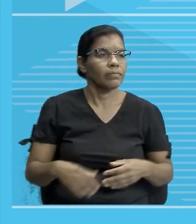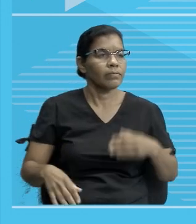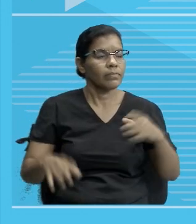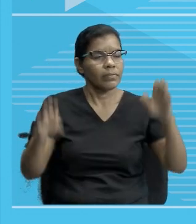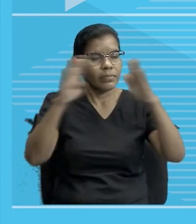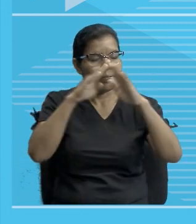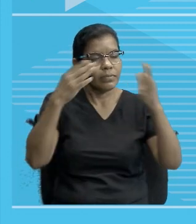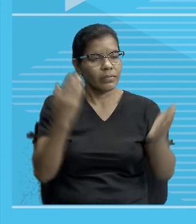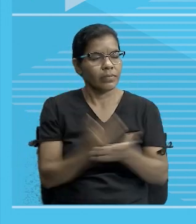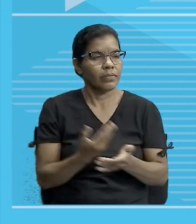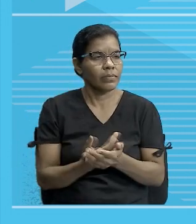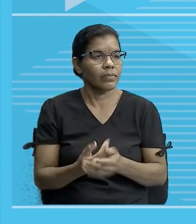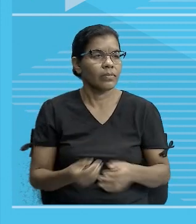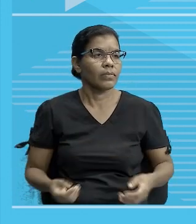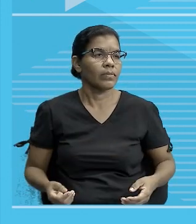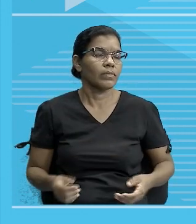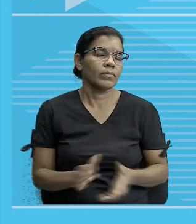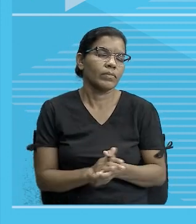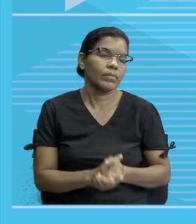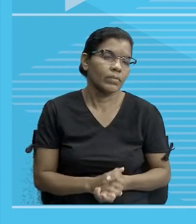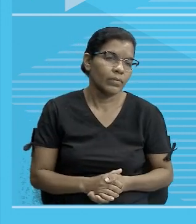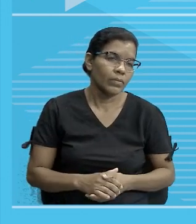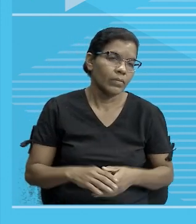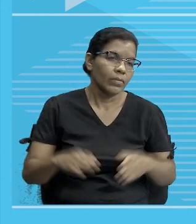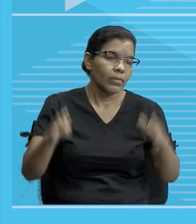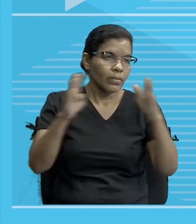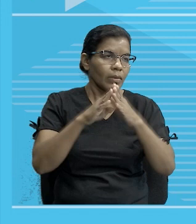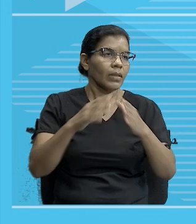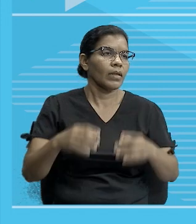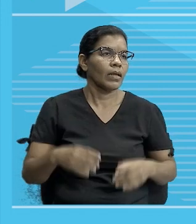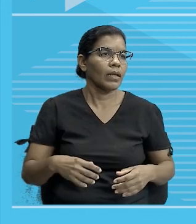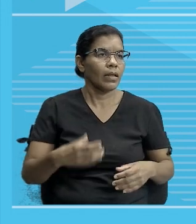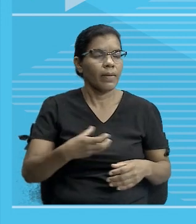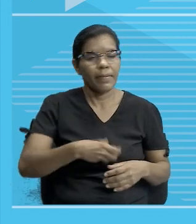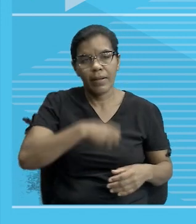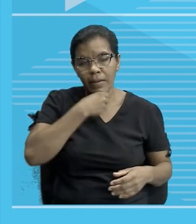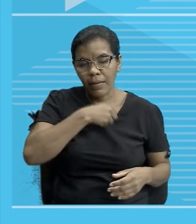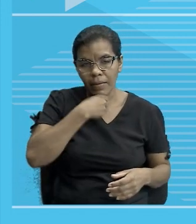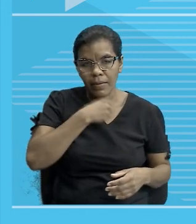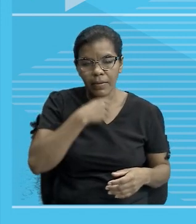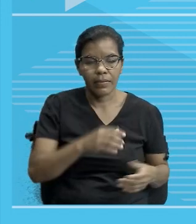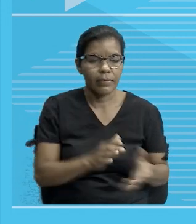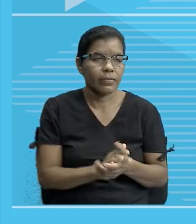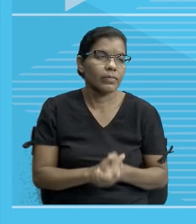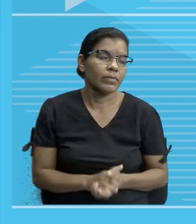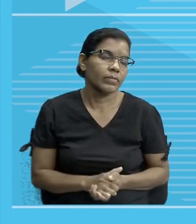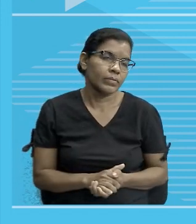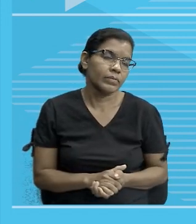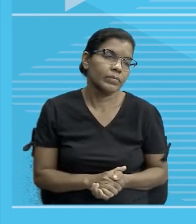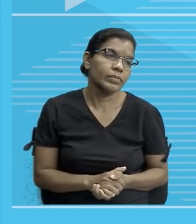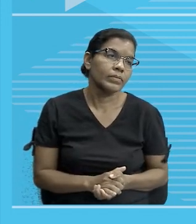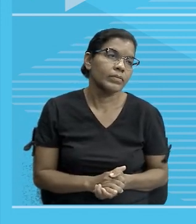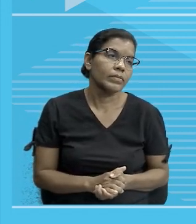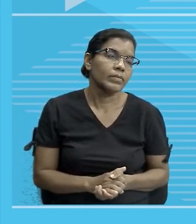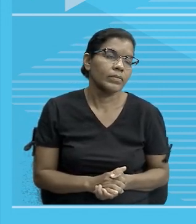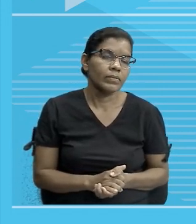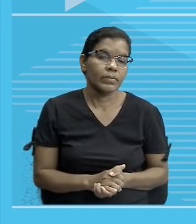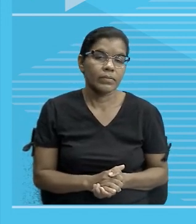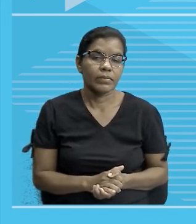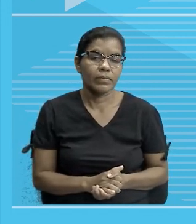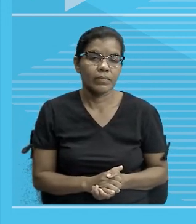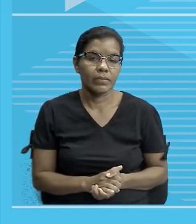cidadãos franceses. Asilos. São medidas populares. São medidas positivas.